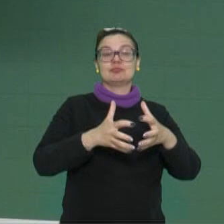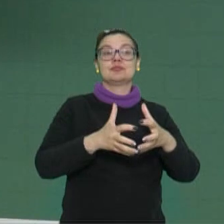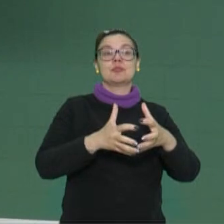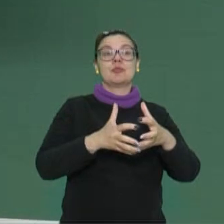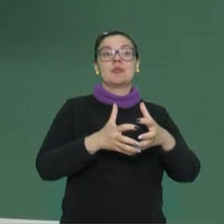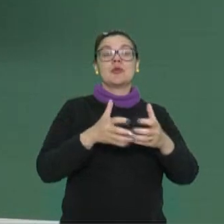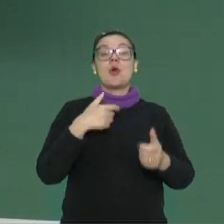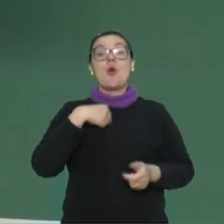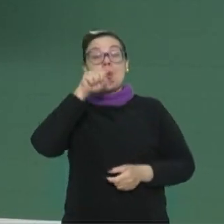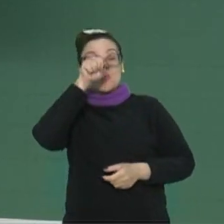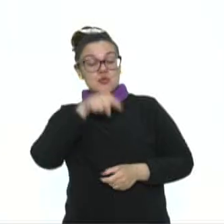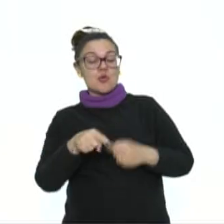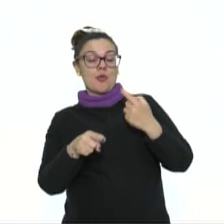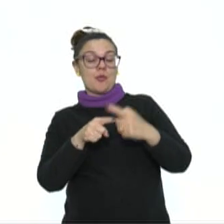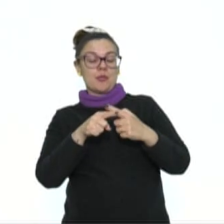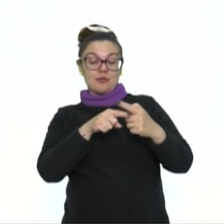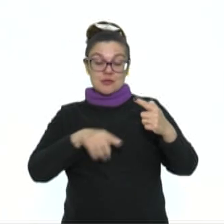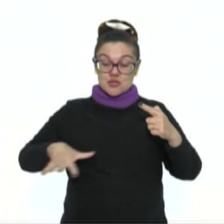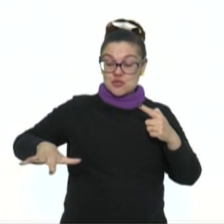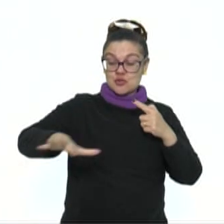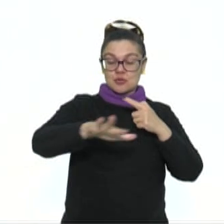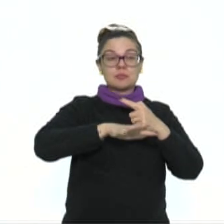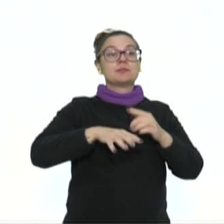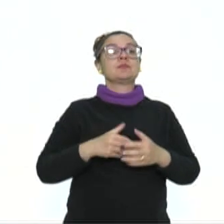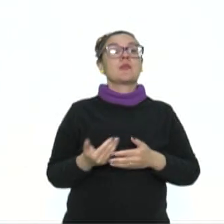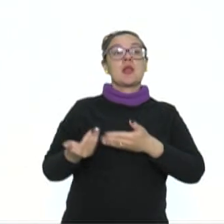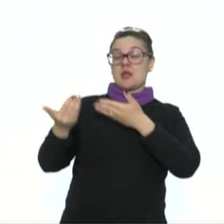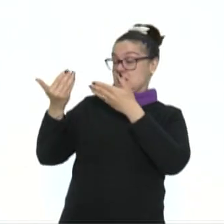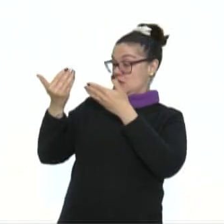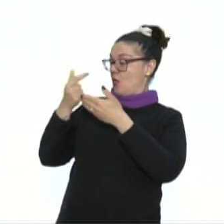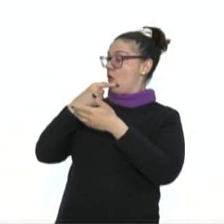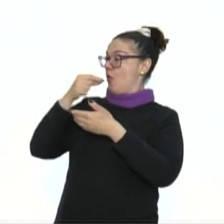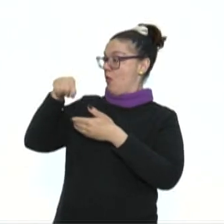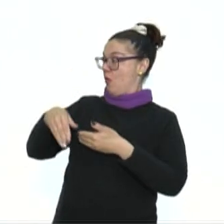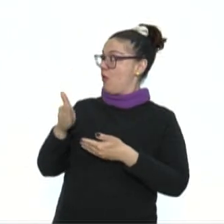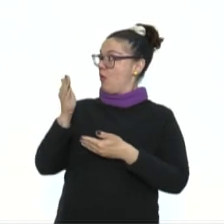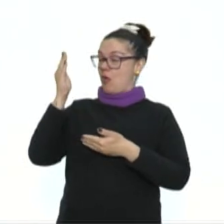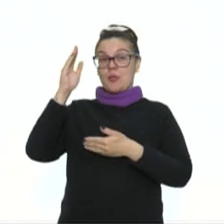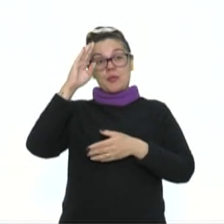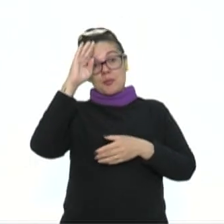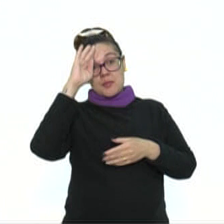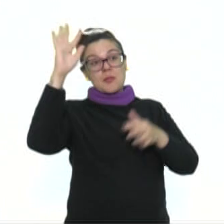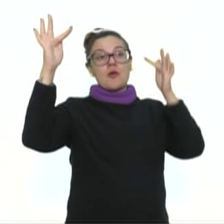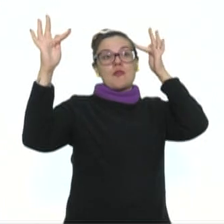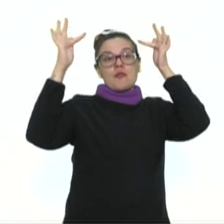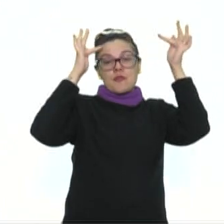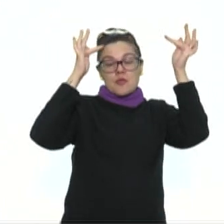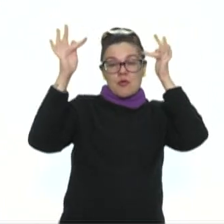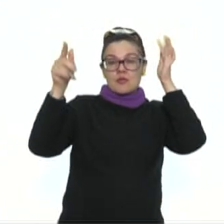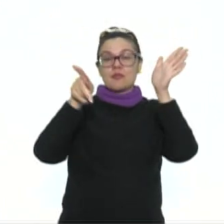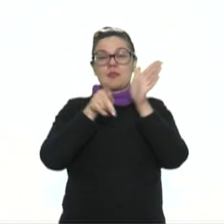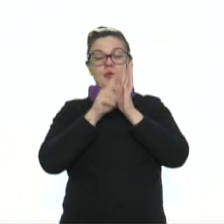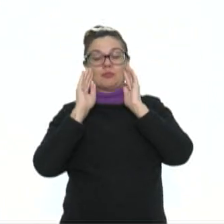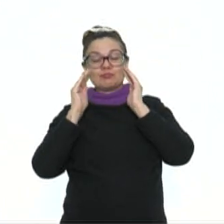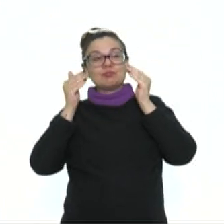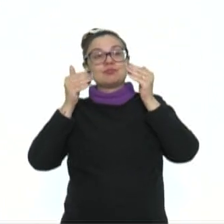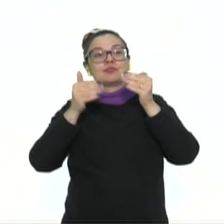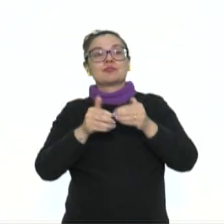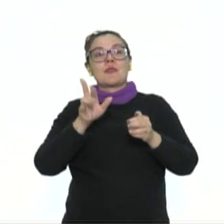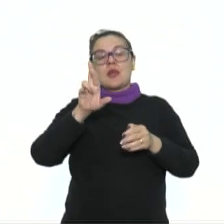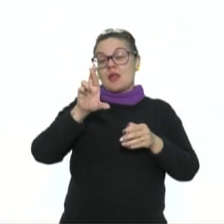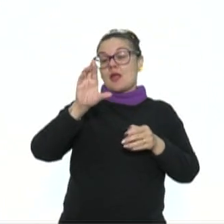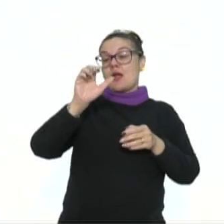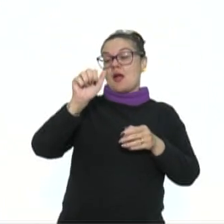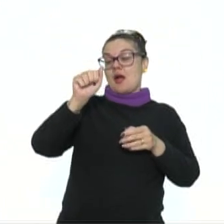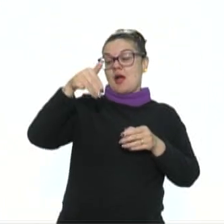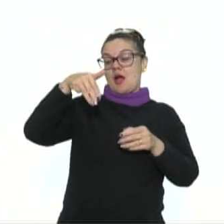sou porque somos. Aqui o Mogobe Ramuse, um dos principais filósofos dessa forma de